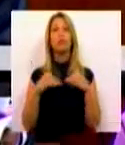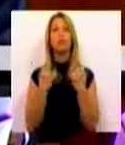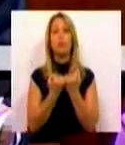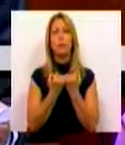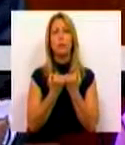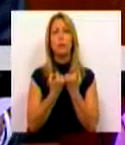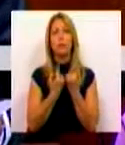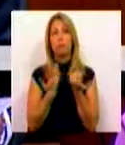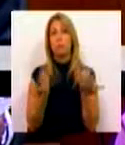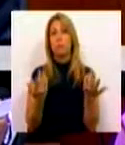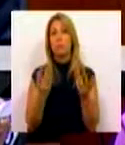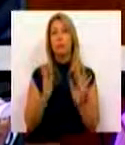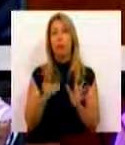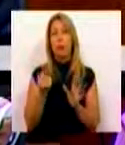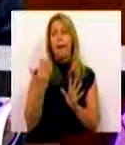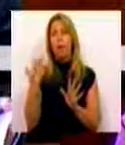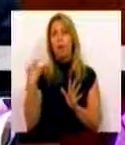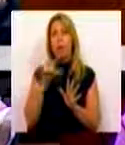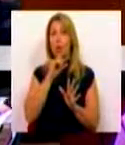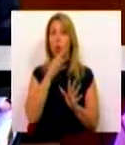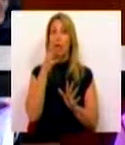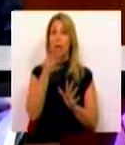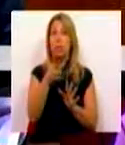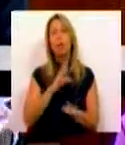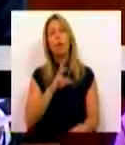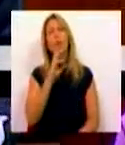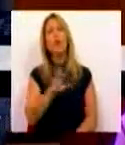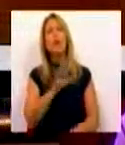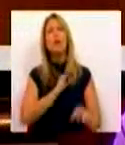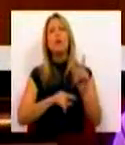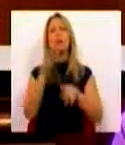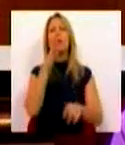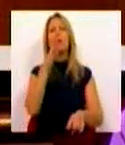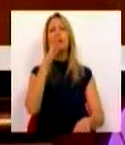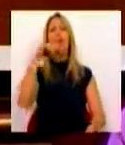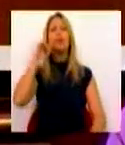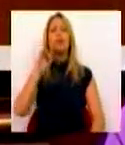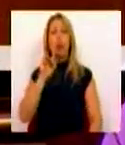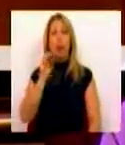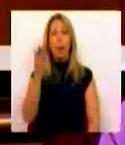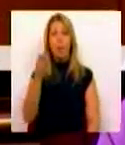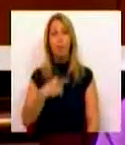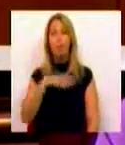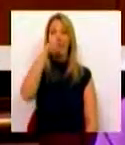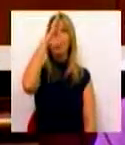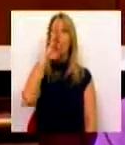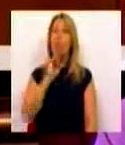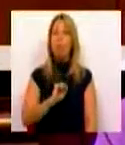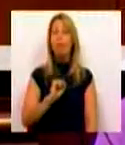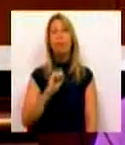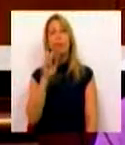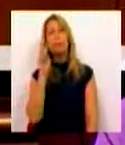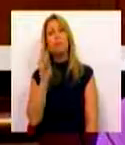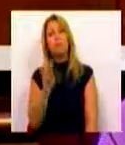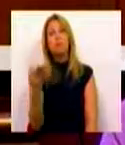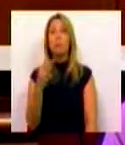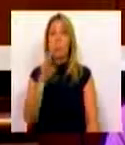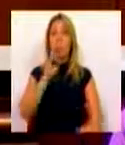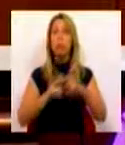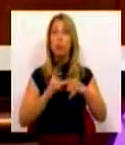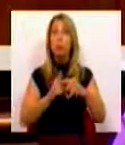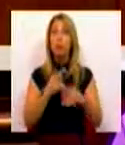Como já tive há pouco a oportunidade de dizer, em resposta ao Sr. Deputado Jerónimo de Sousa, o Governo vê com muito